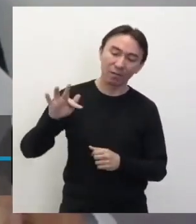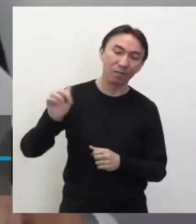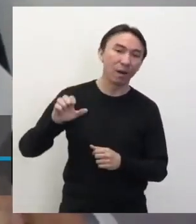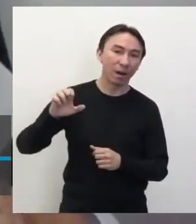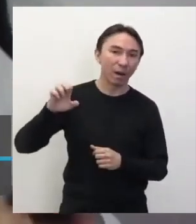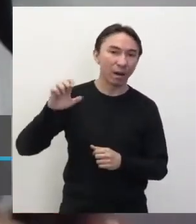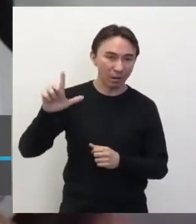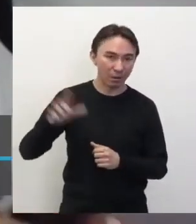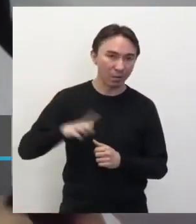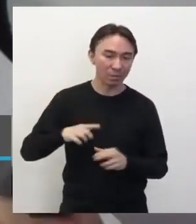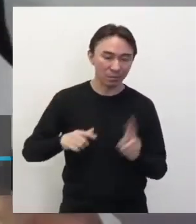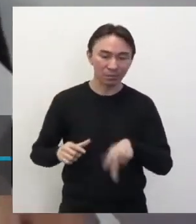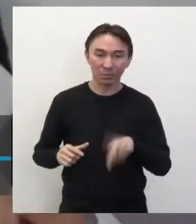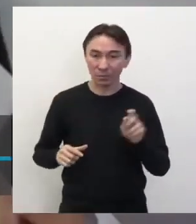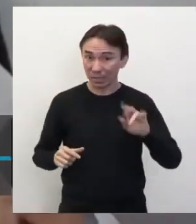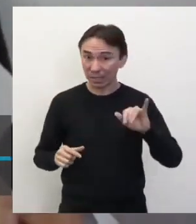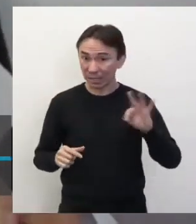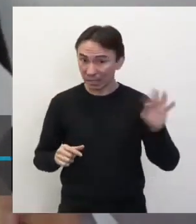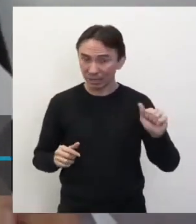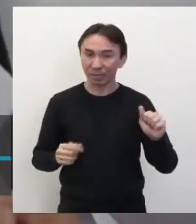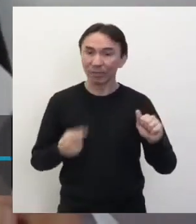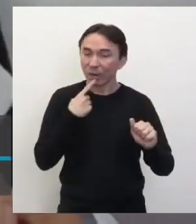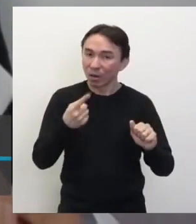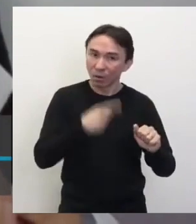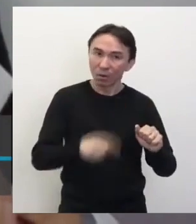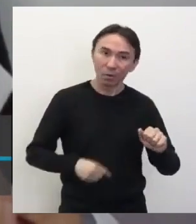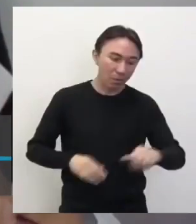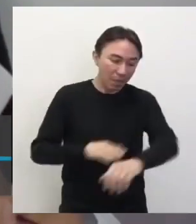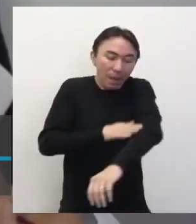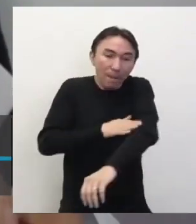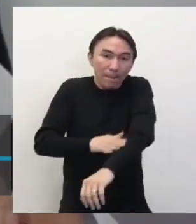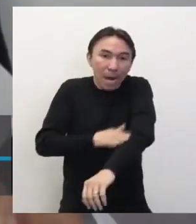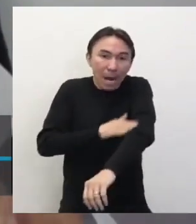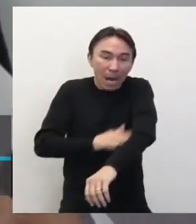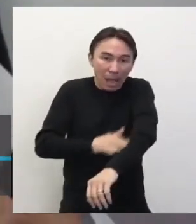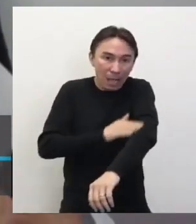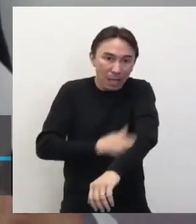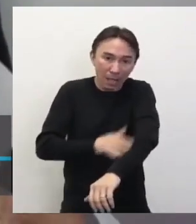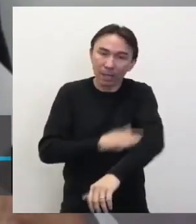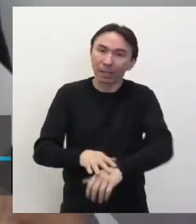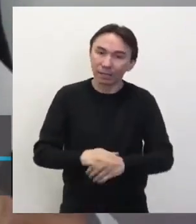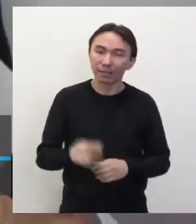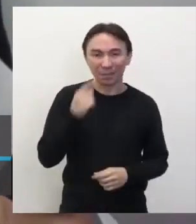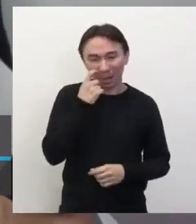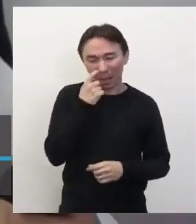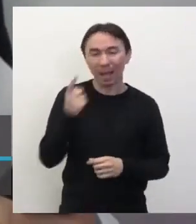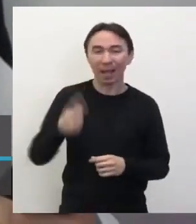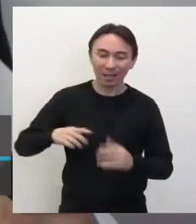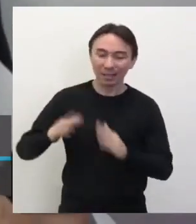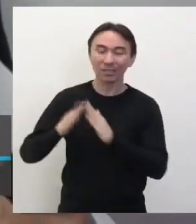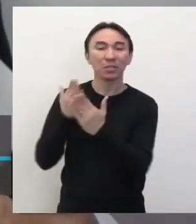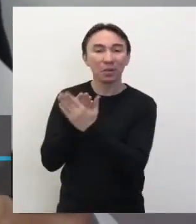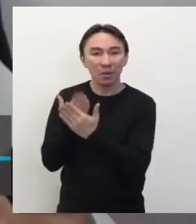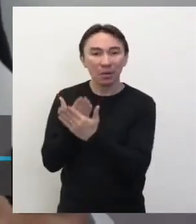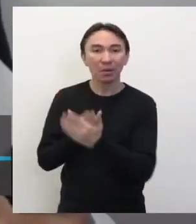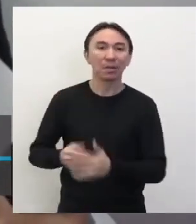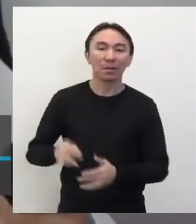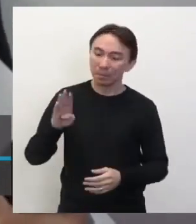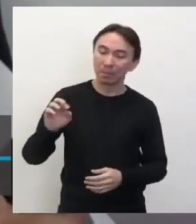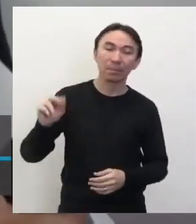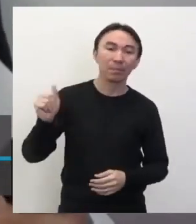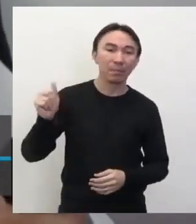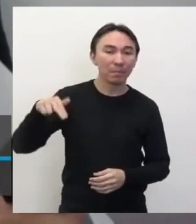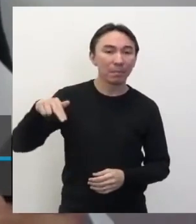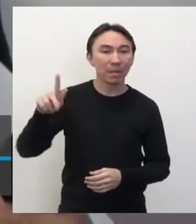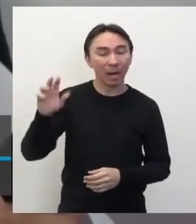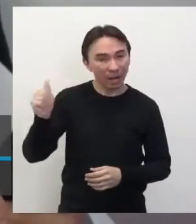colocou pele. Ele é da escola professor Orlando Guirado, Braga. Ele é do sexto A. A aluna